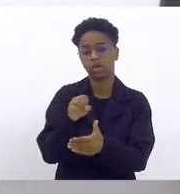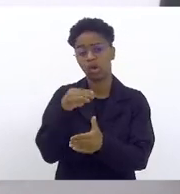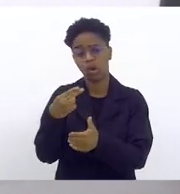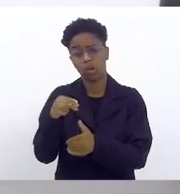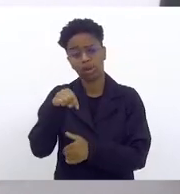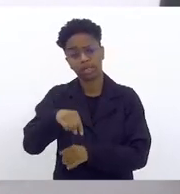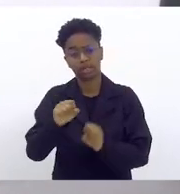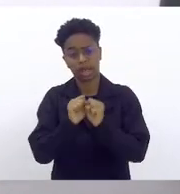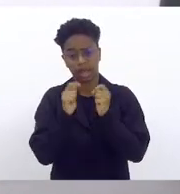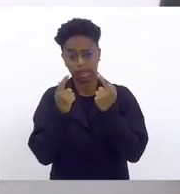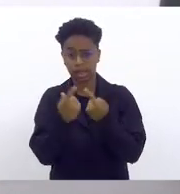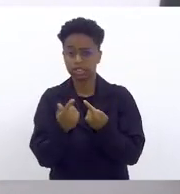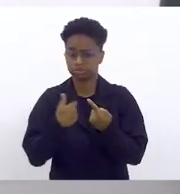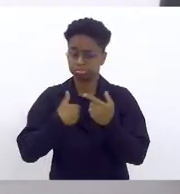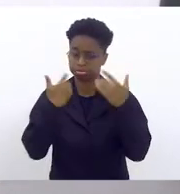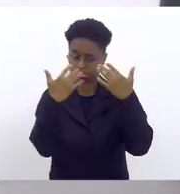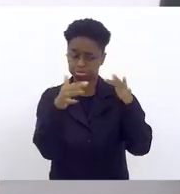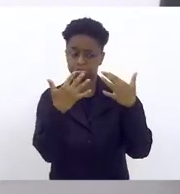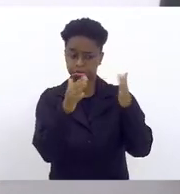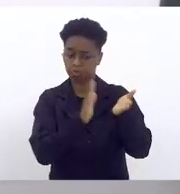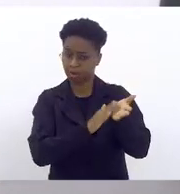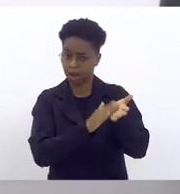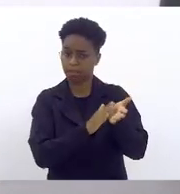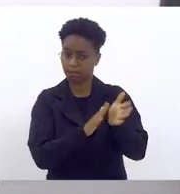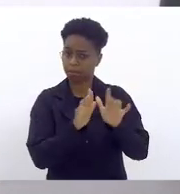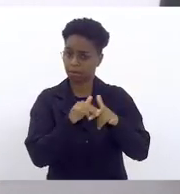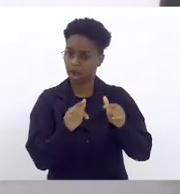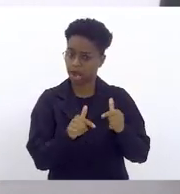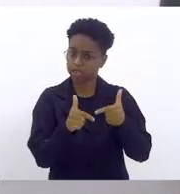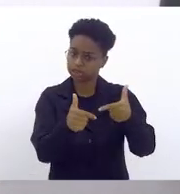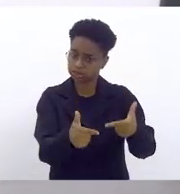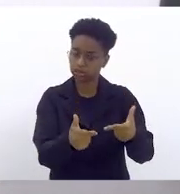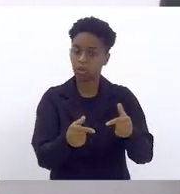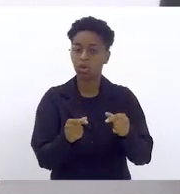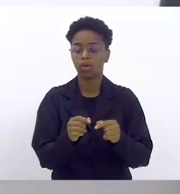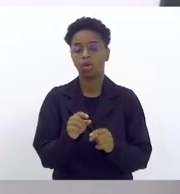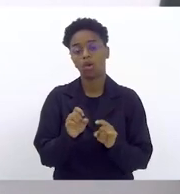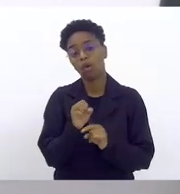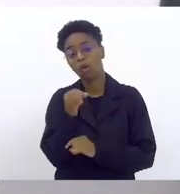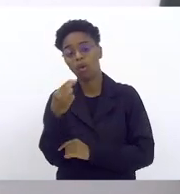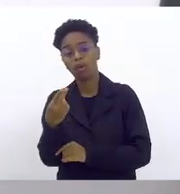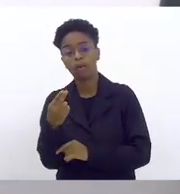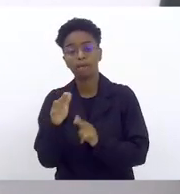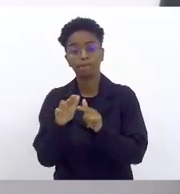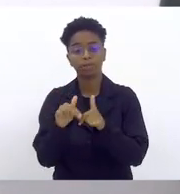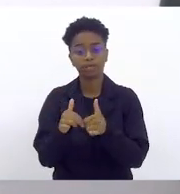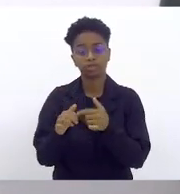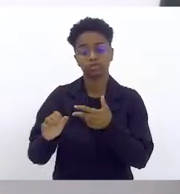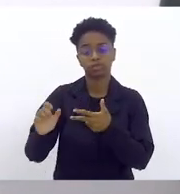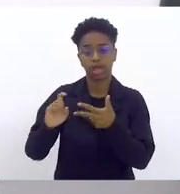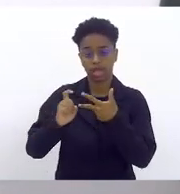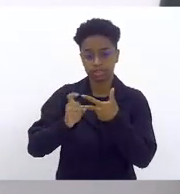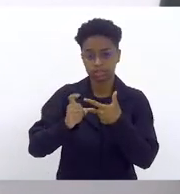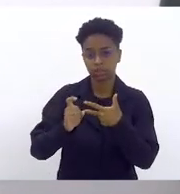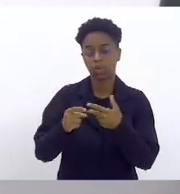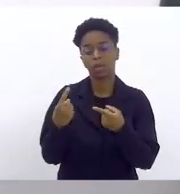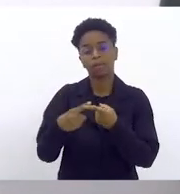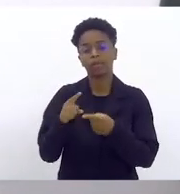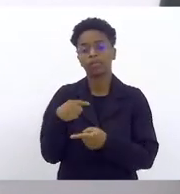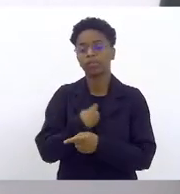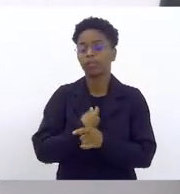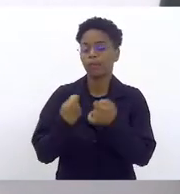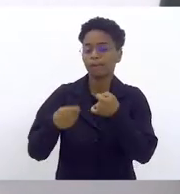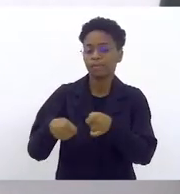Assembleia Legislativa quem é o parabenizo pela iniciativa de ter feito isso seja por parte do Poder Executivo para que nós